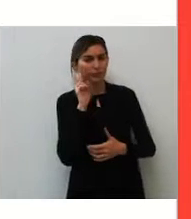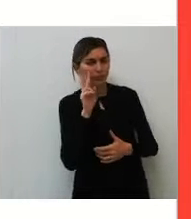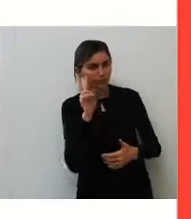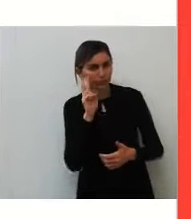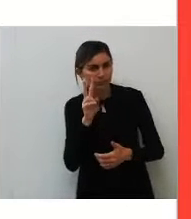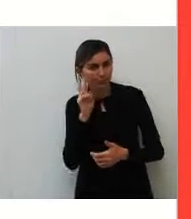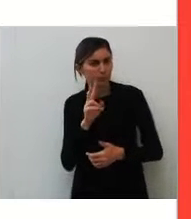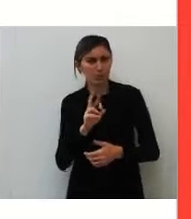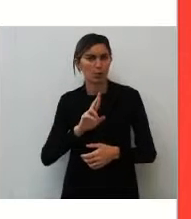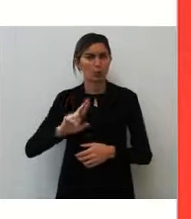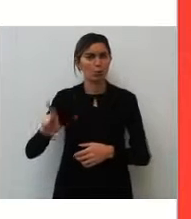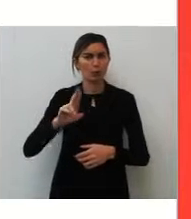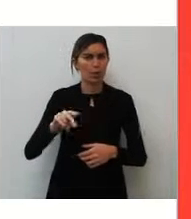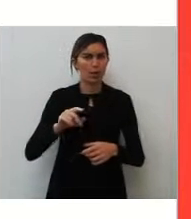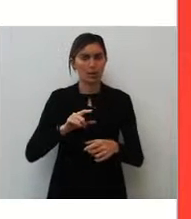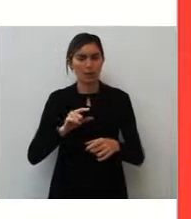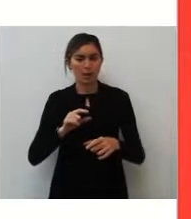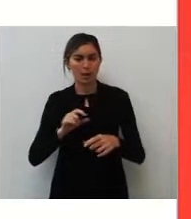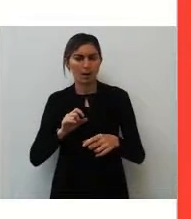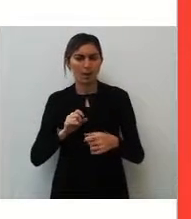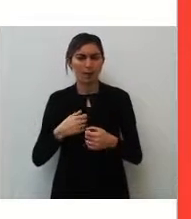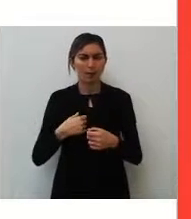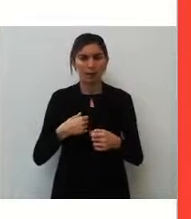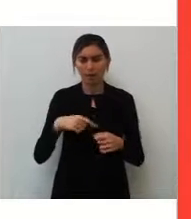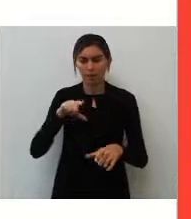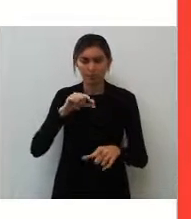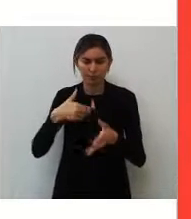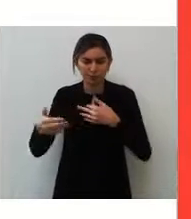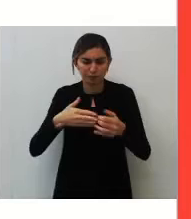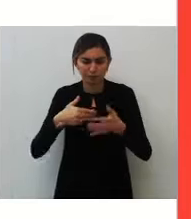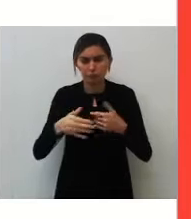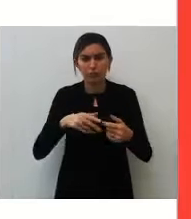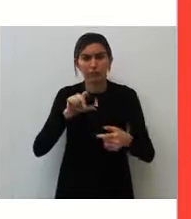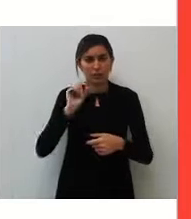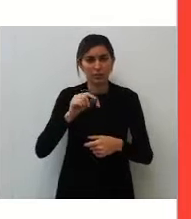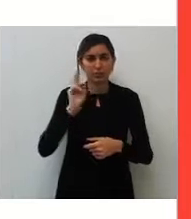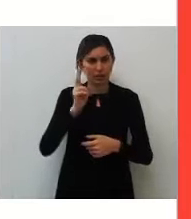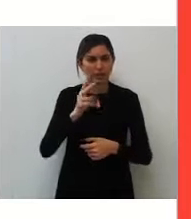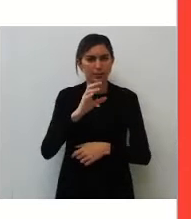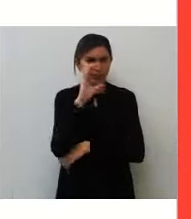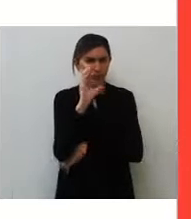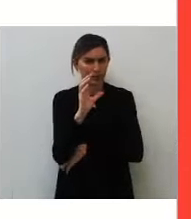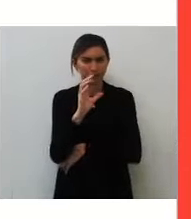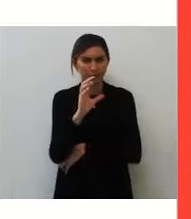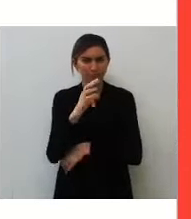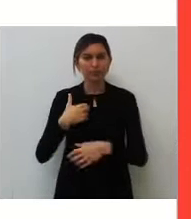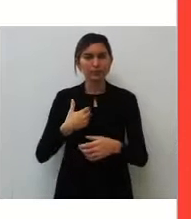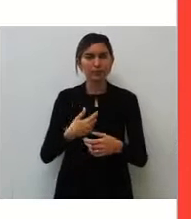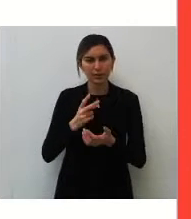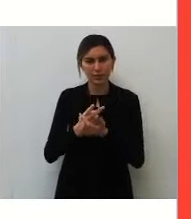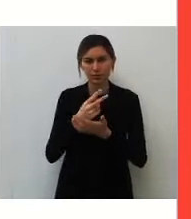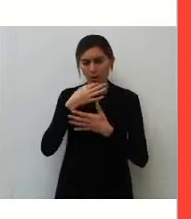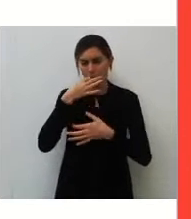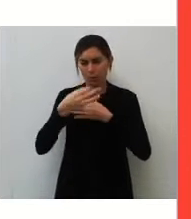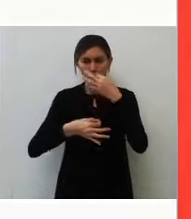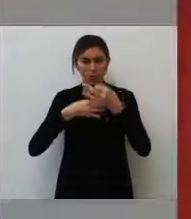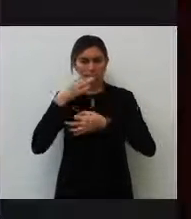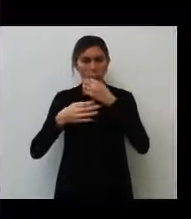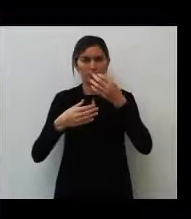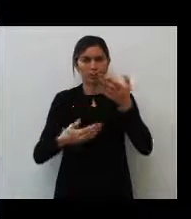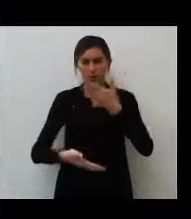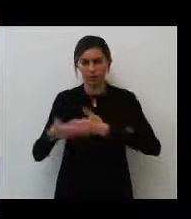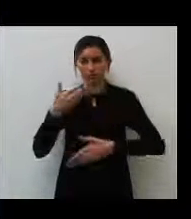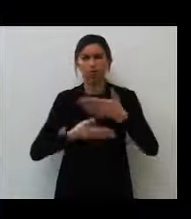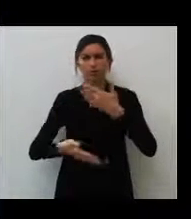lembrando que não é para chutar mas se for para ajudar chuta letras e hoje eu vou mandando aí nos comentários depois